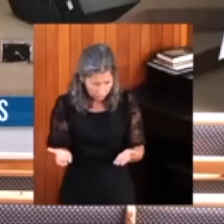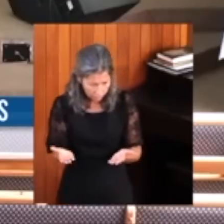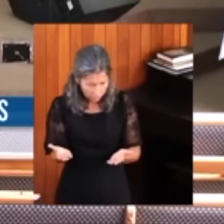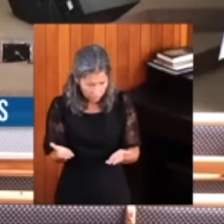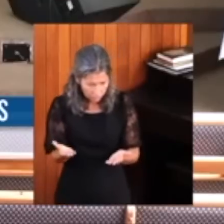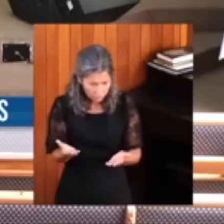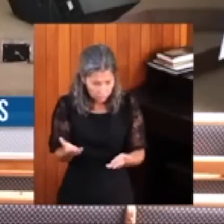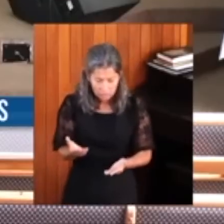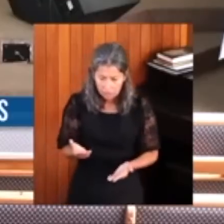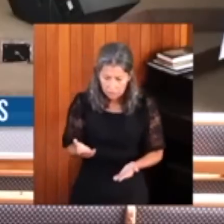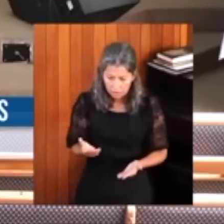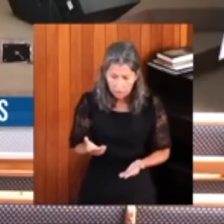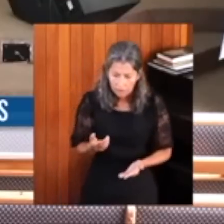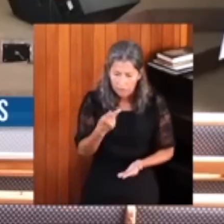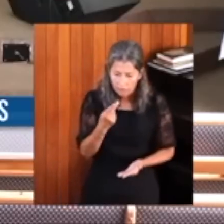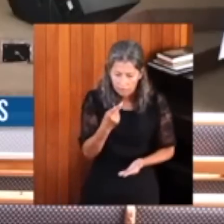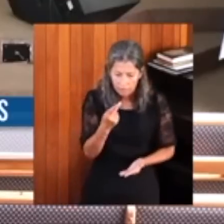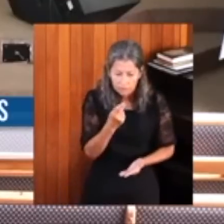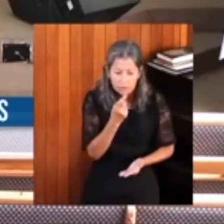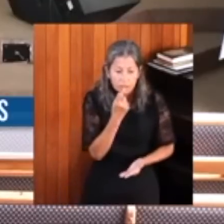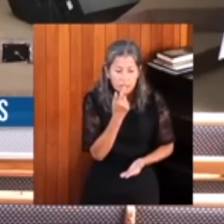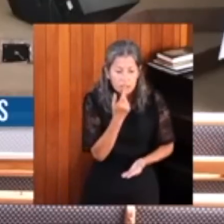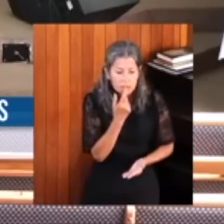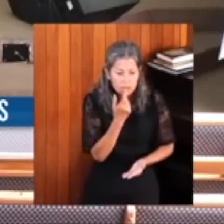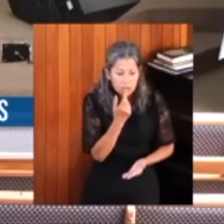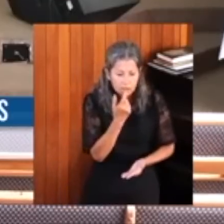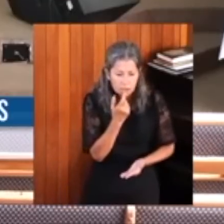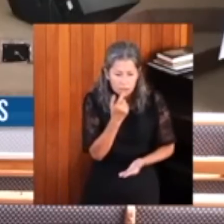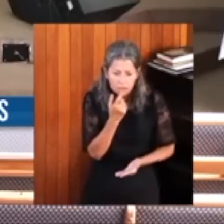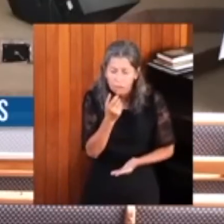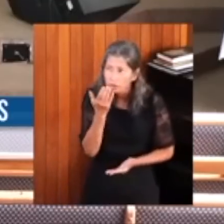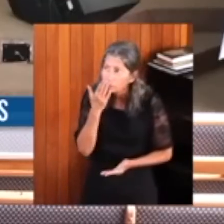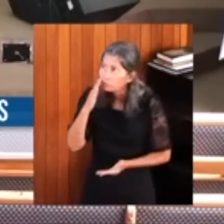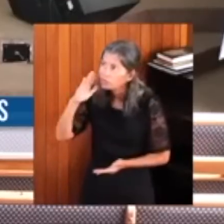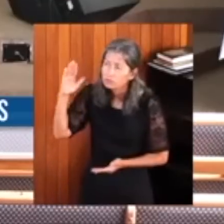Sim, o sangue é vida, mas como é que eu entendo isso de que o sangue está clamando diante de Deus?